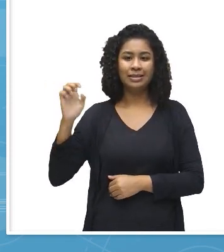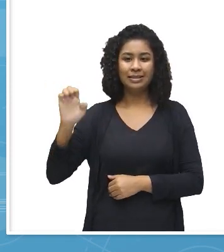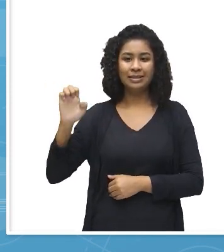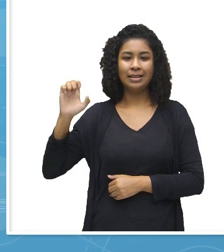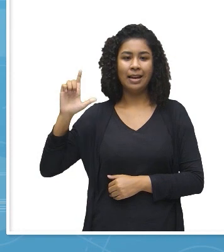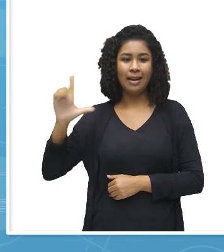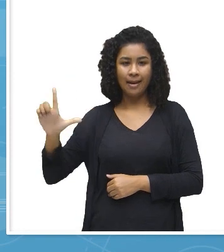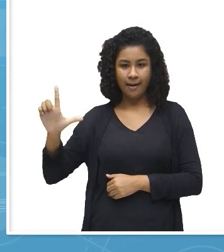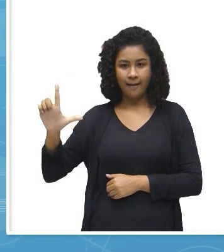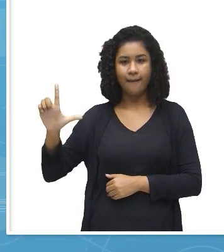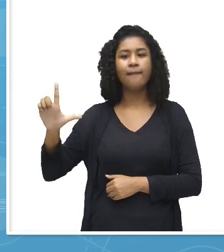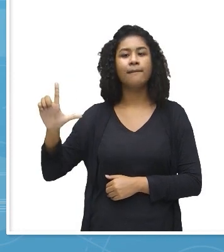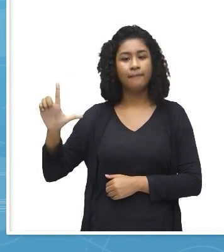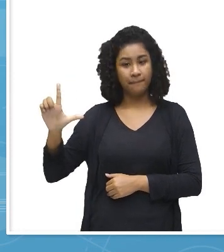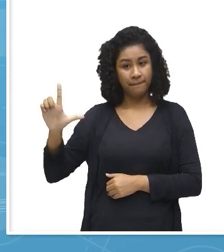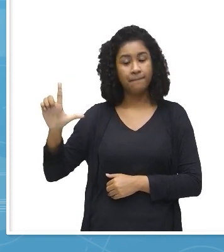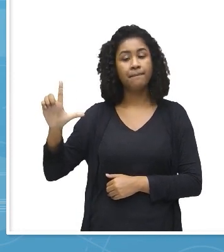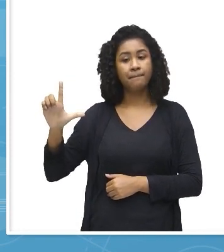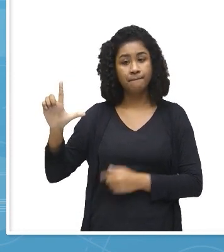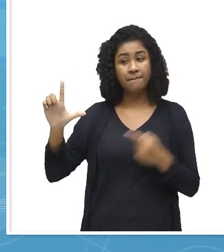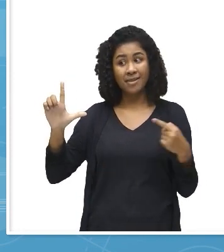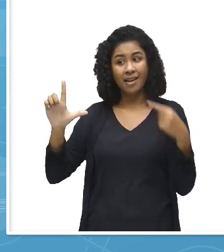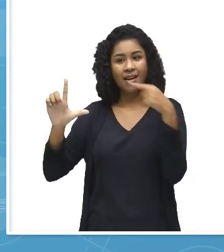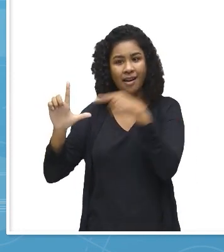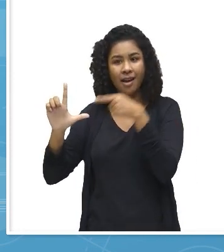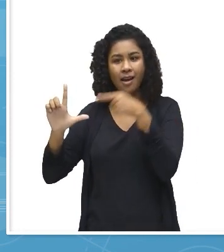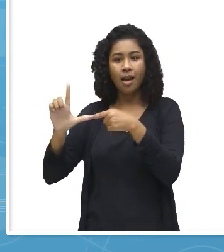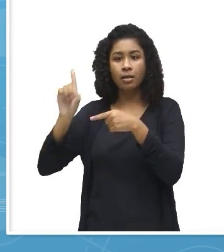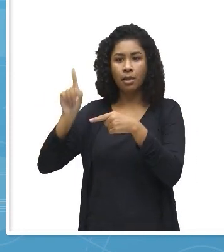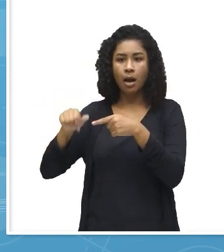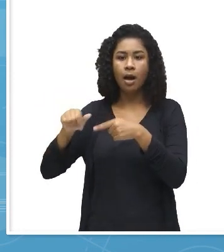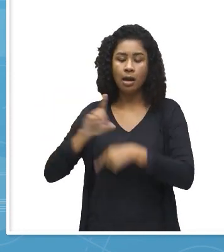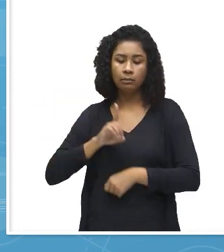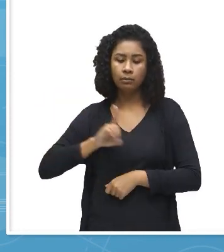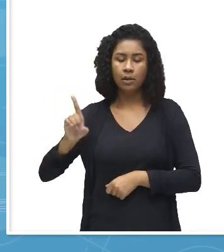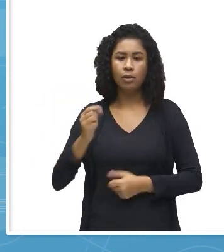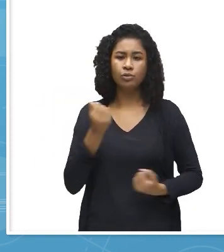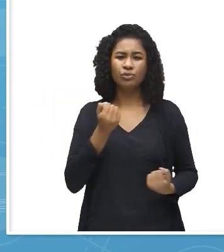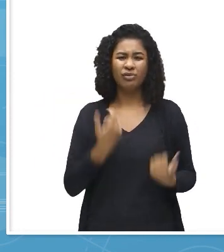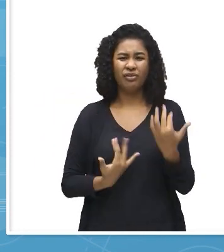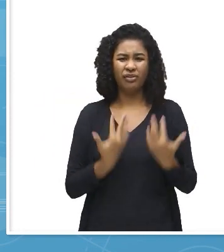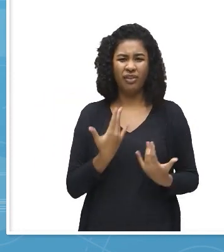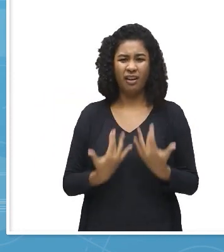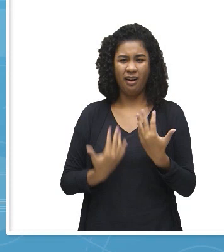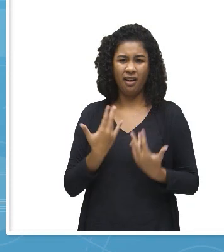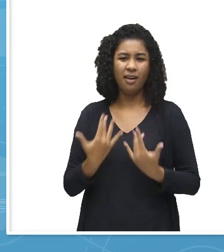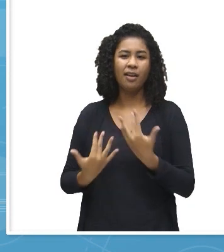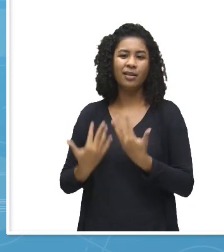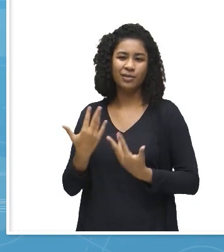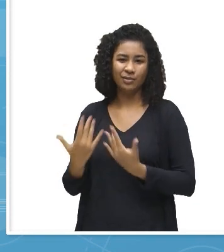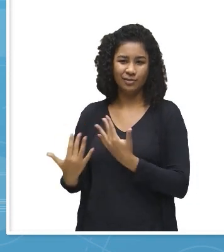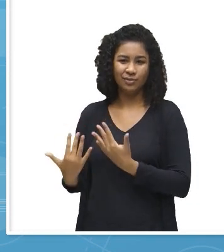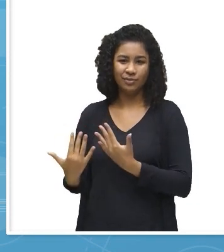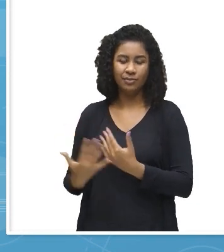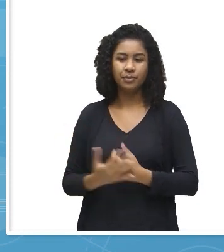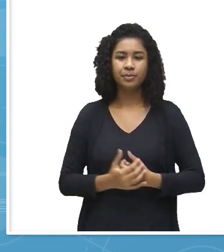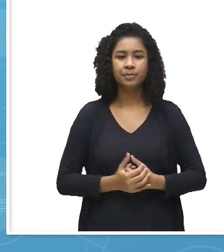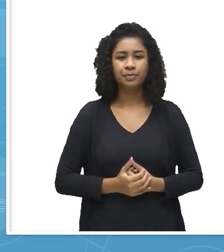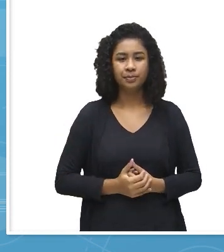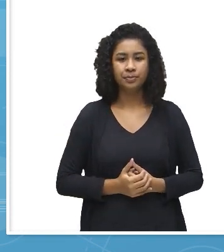falando. Ela que era vista aí como a deusa do inferno, né? Então, era ela que, quando